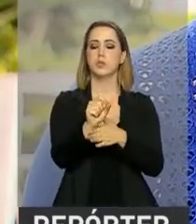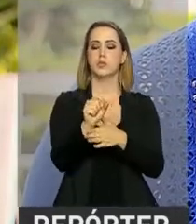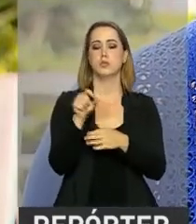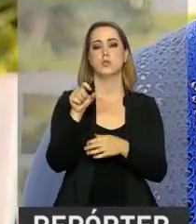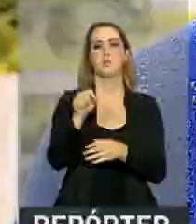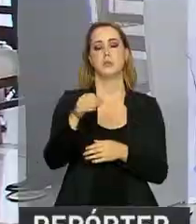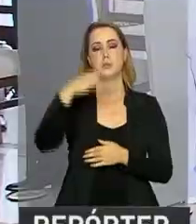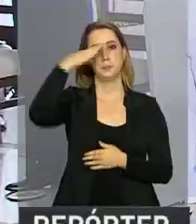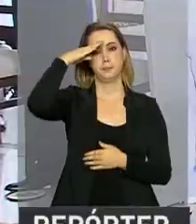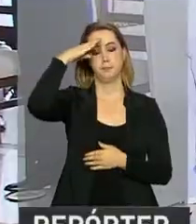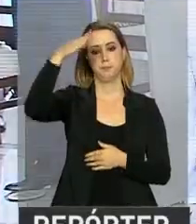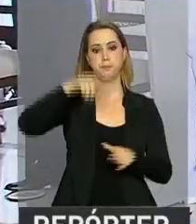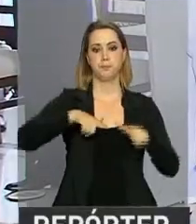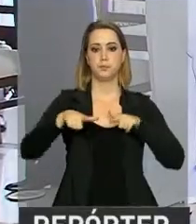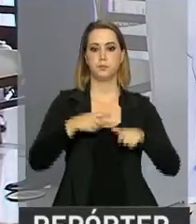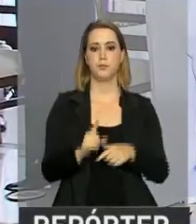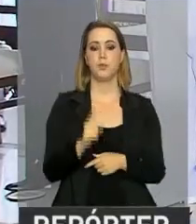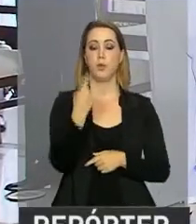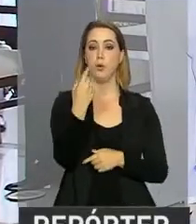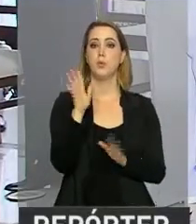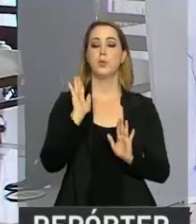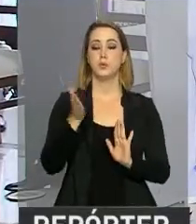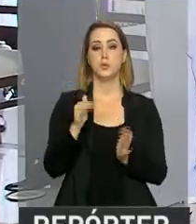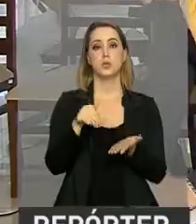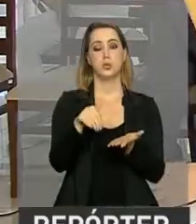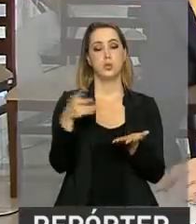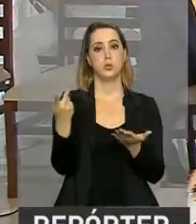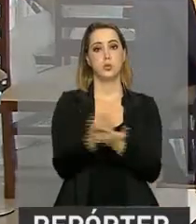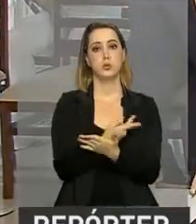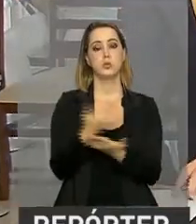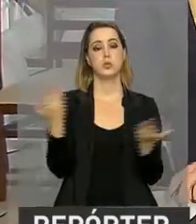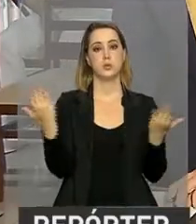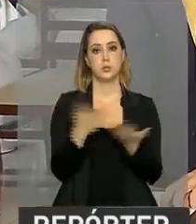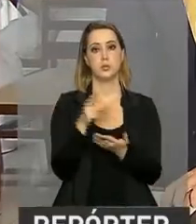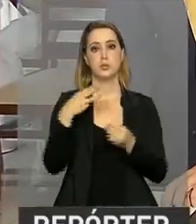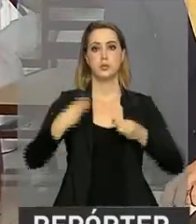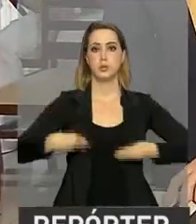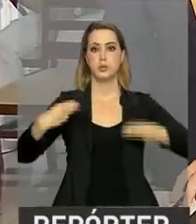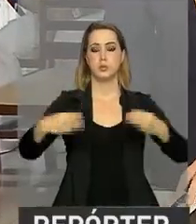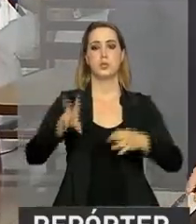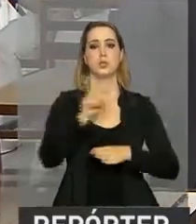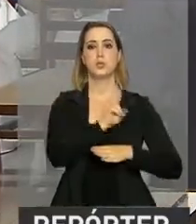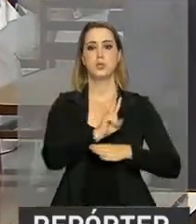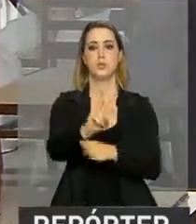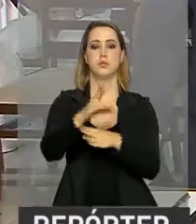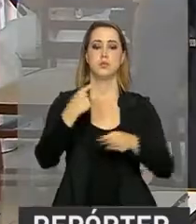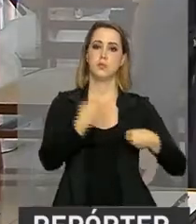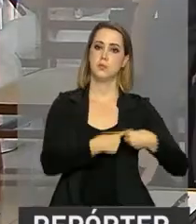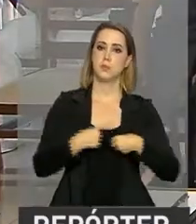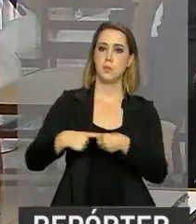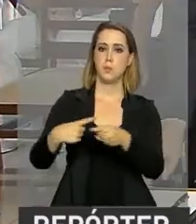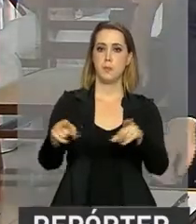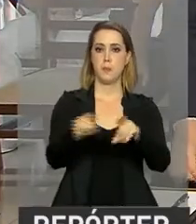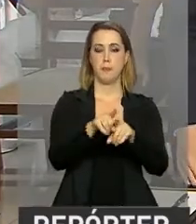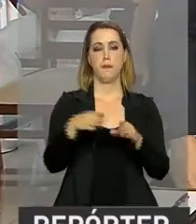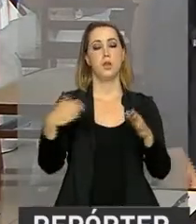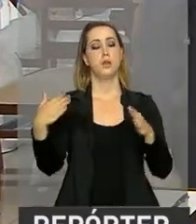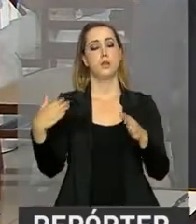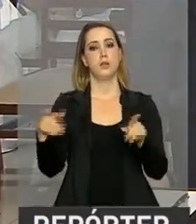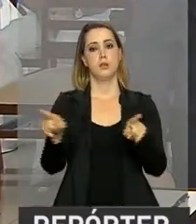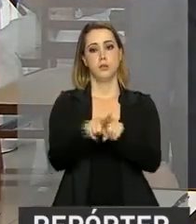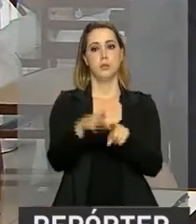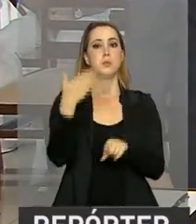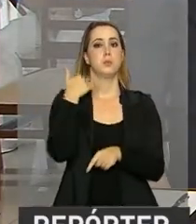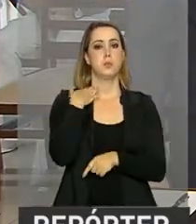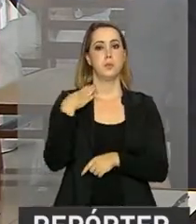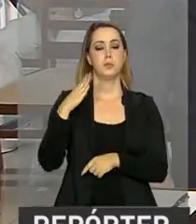os militares. E o primeiro passo foi dado hoje. Os Ministérios da Defesa, das Cidades e a Caixa Econômica